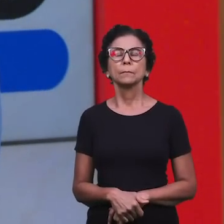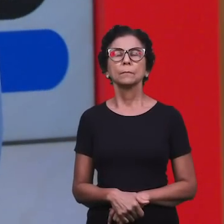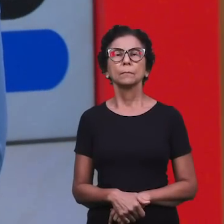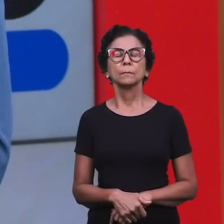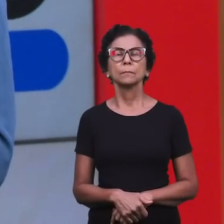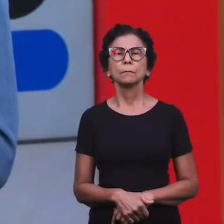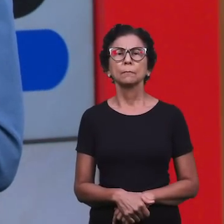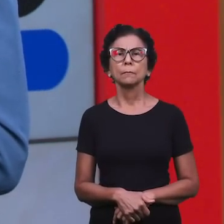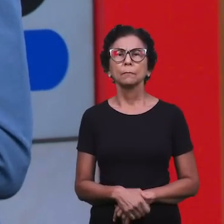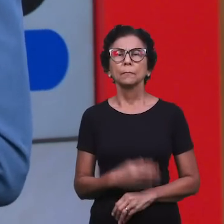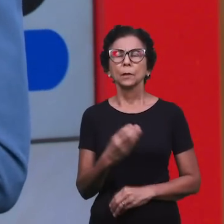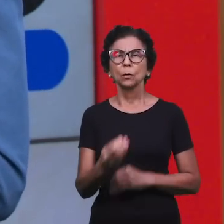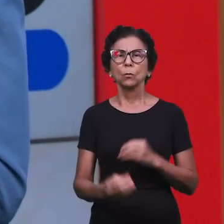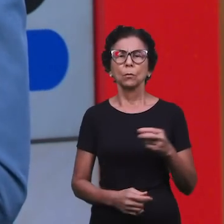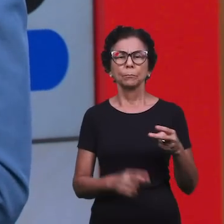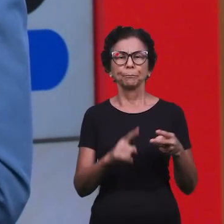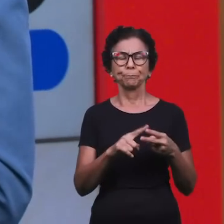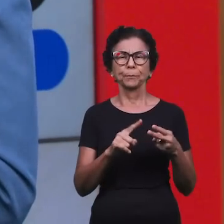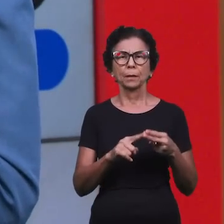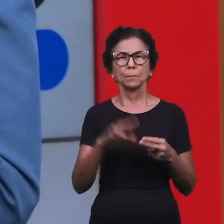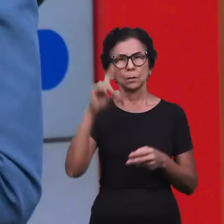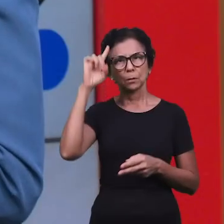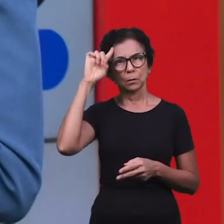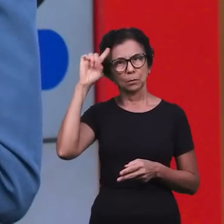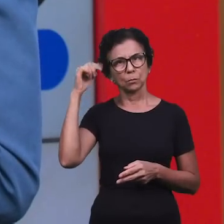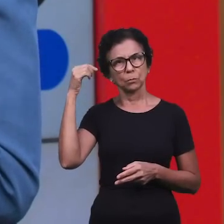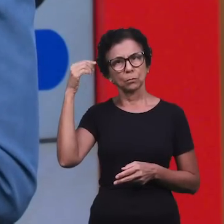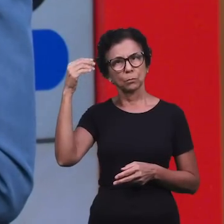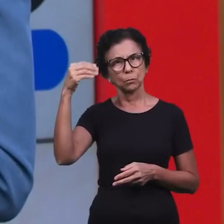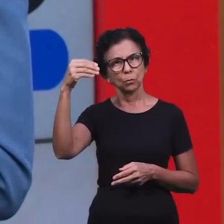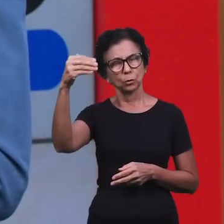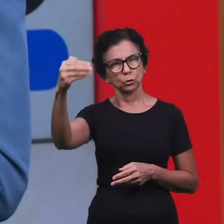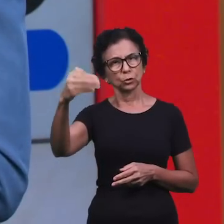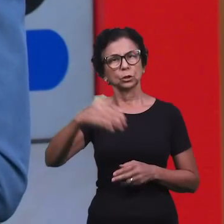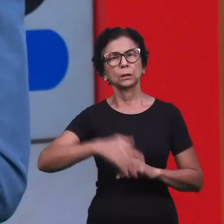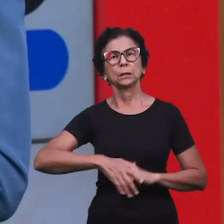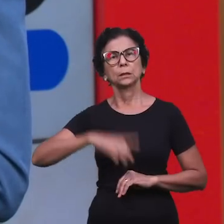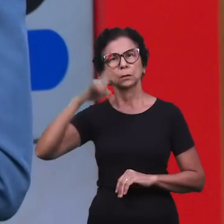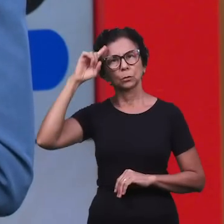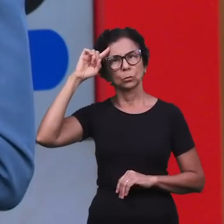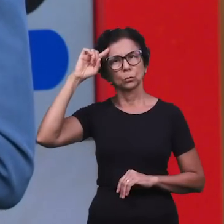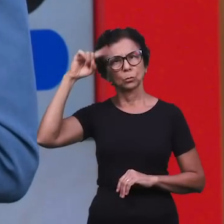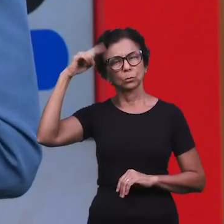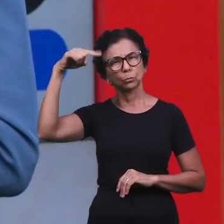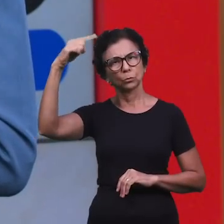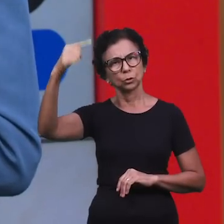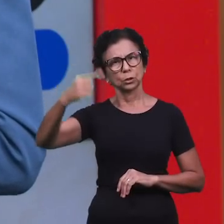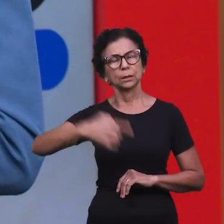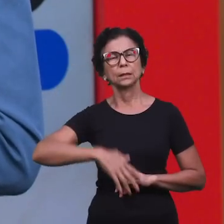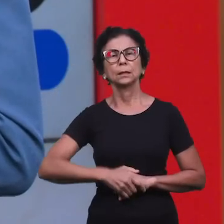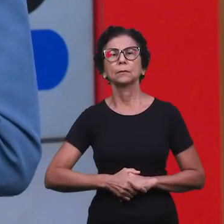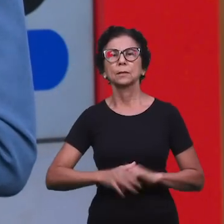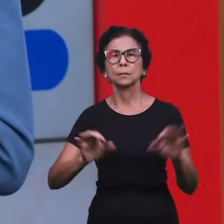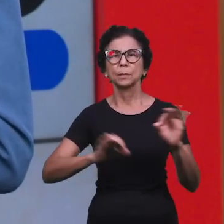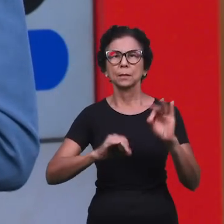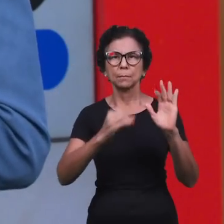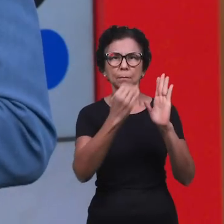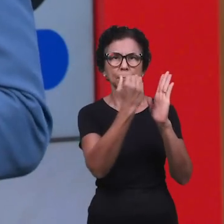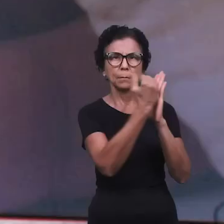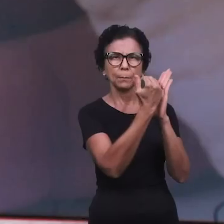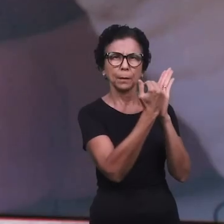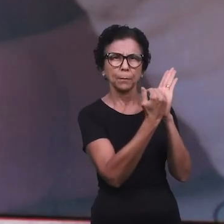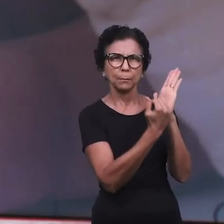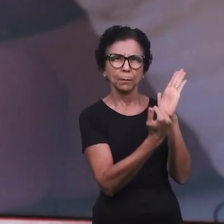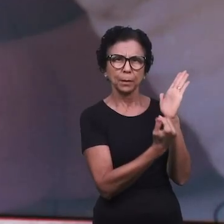e consistência nos estudos? Primeiro, tendo uma rotina, criando um cronograma que inclua ali todas as disciplinas que você precisa